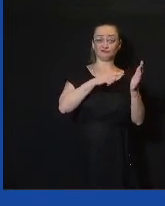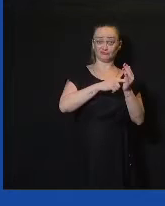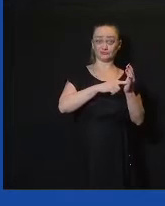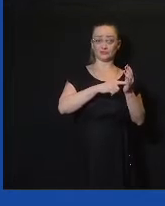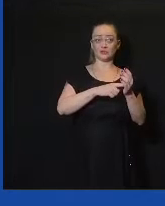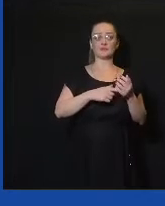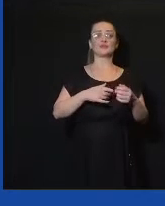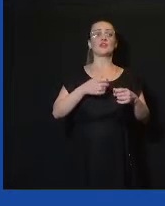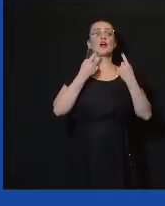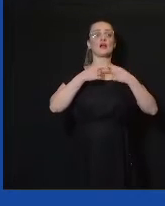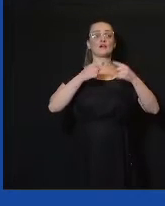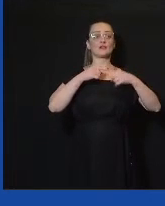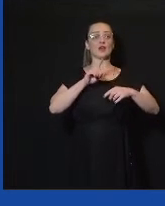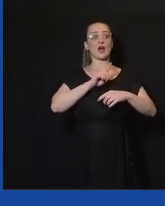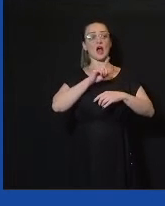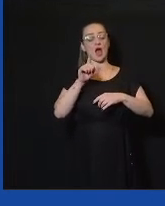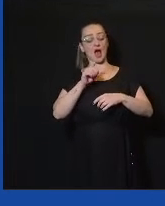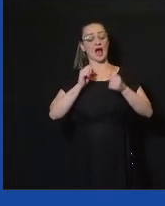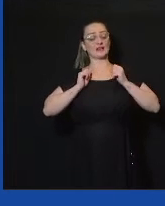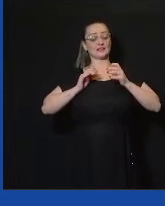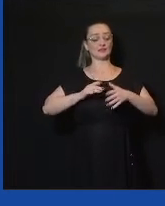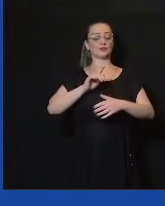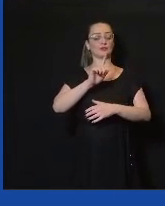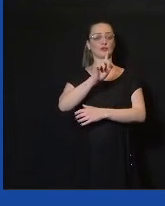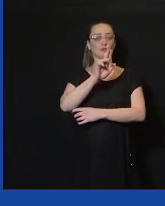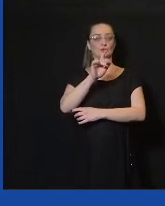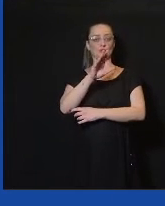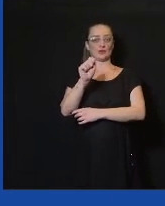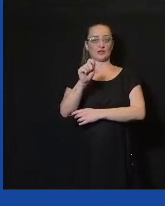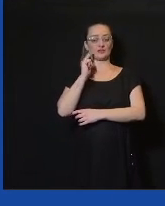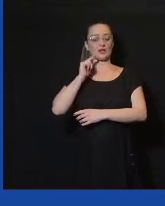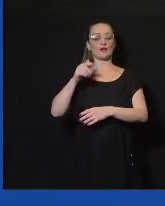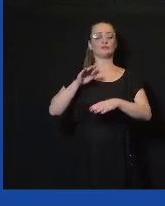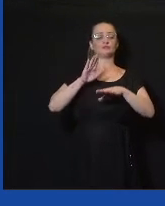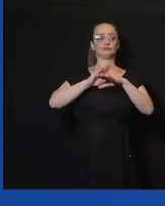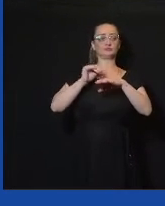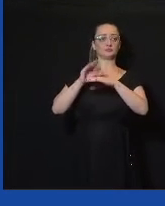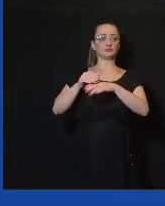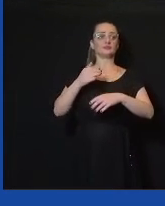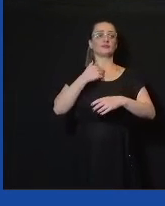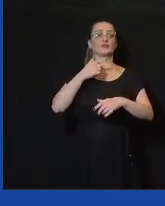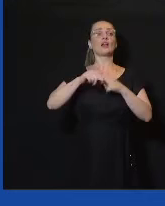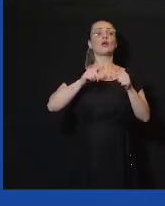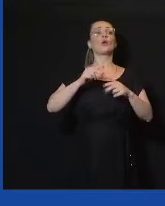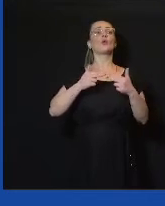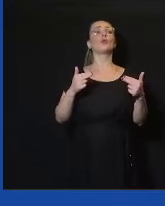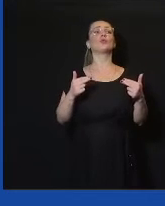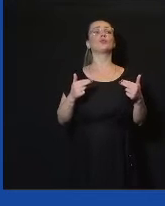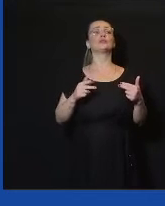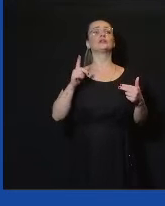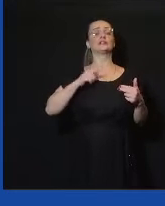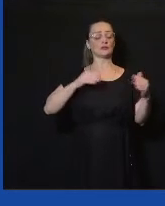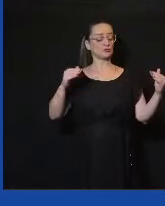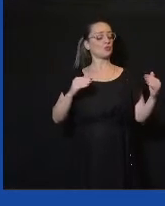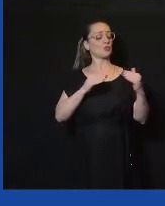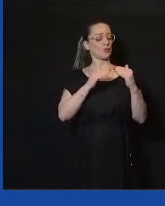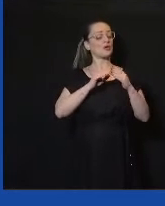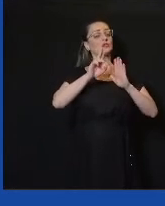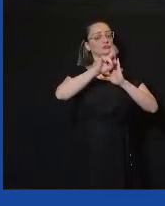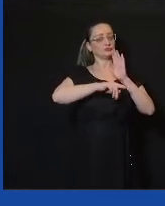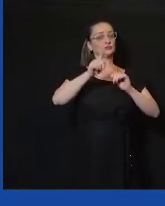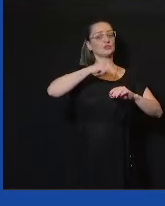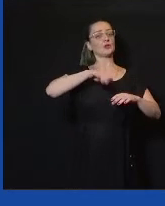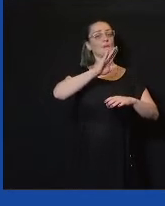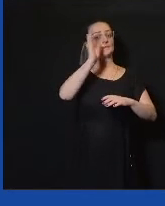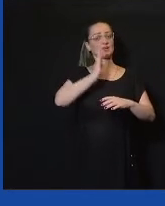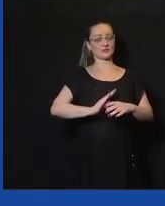que a ação da Luísa Trajano, quando ampliada para o outro setor das empresariais, além de ser uma coisa que é coerente com a diversidade que tanto se fala